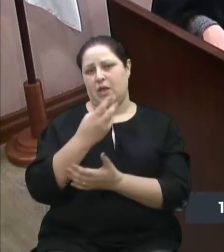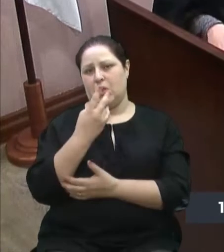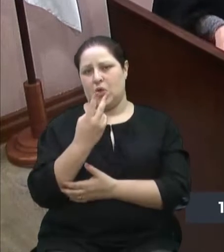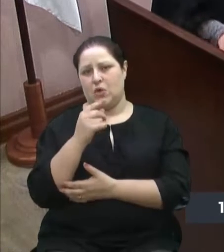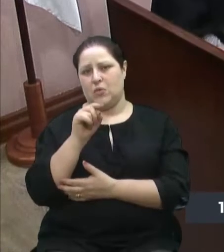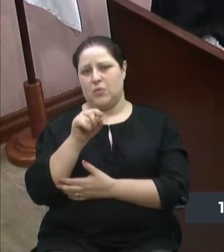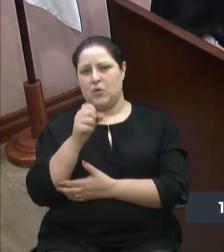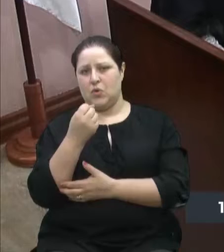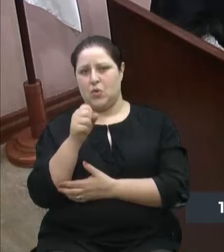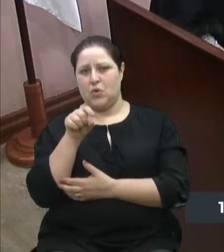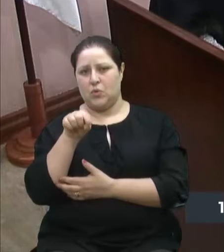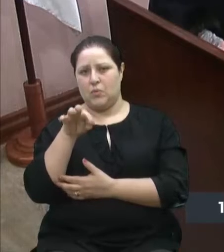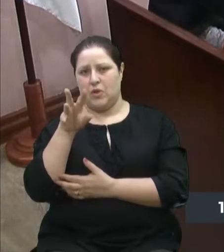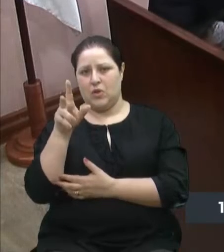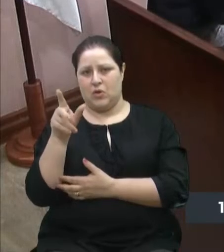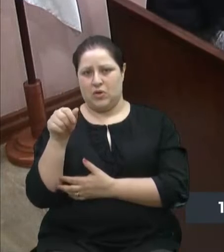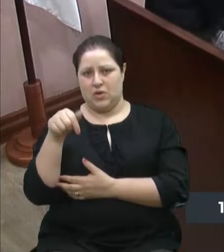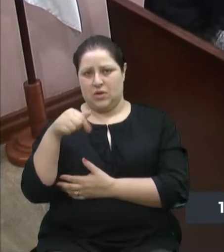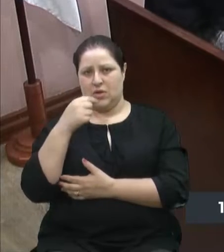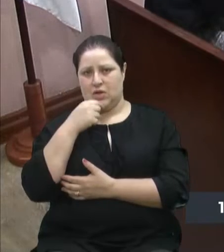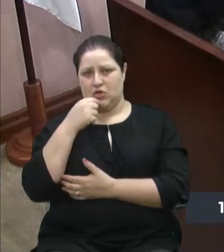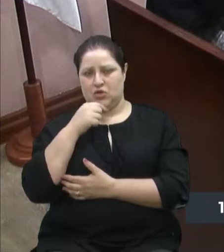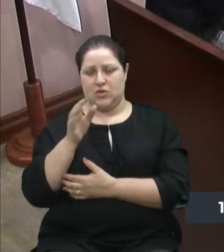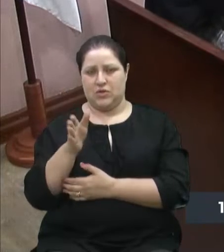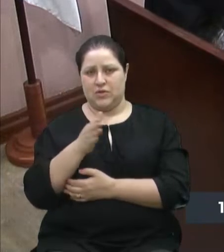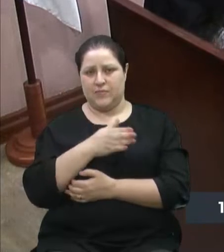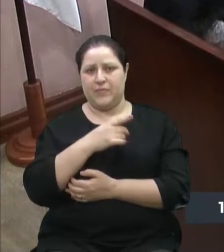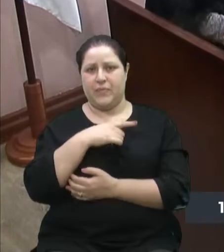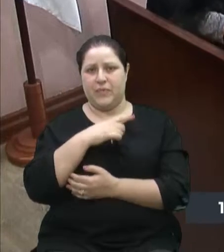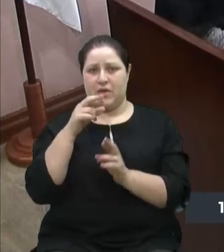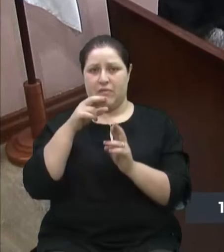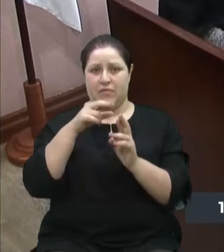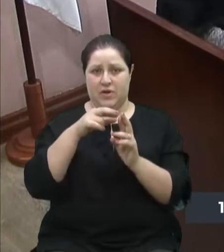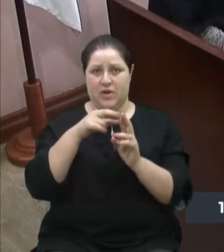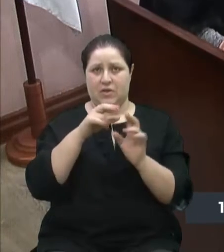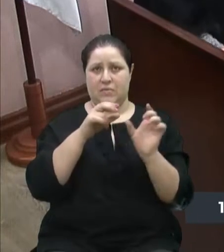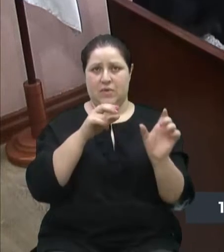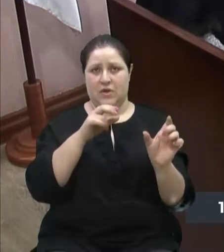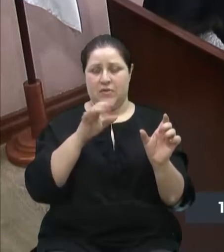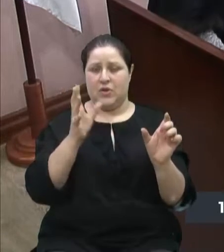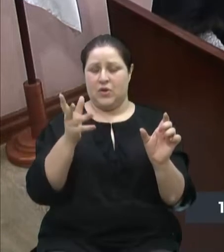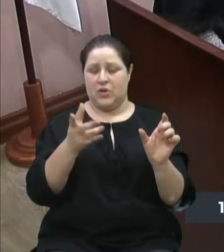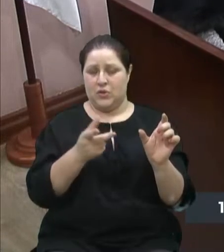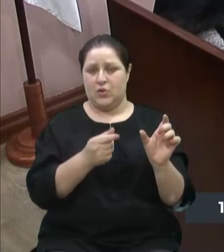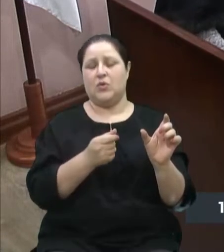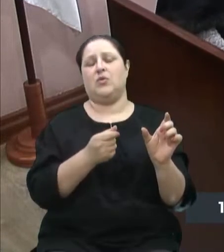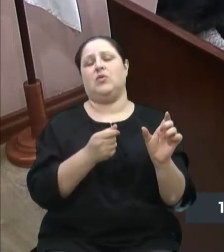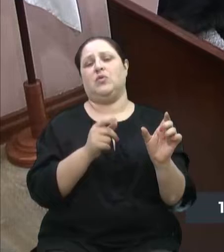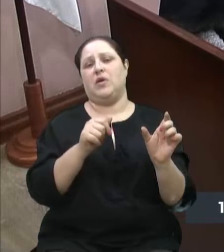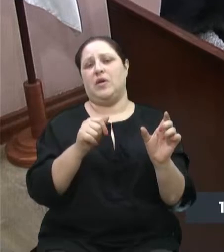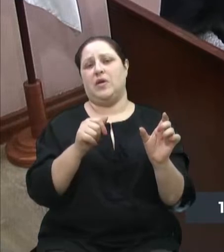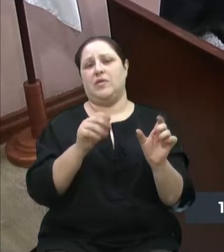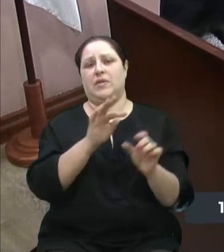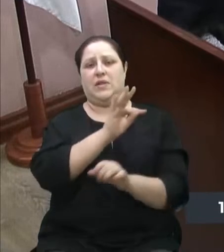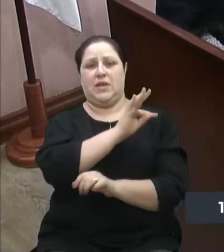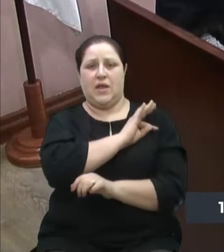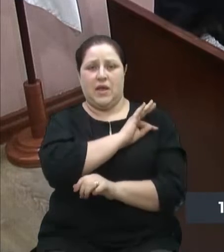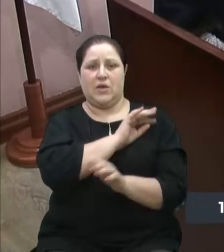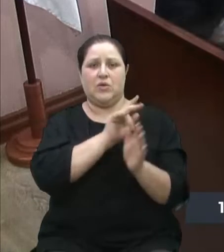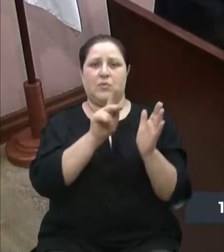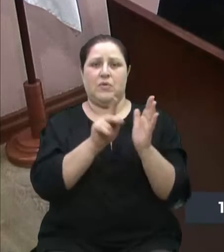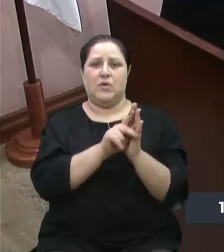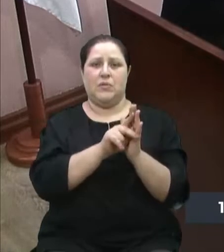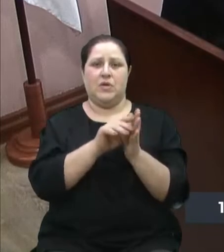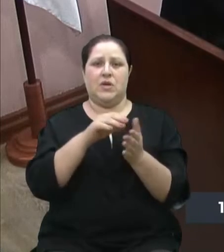que o termo de referência ele foi construído todo através, né, dos técnicos da Secretaria de